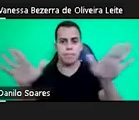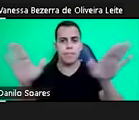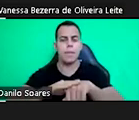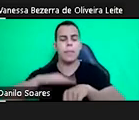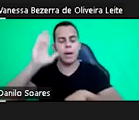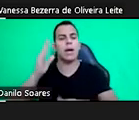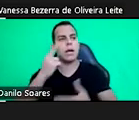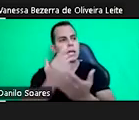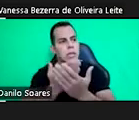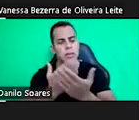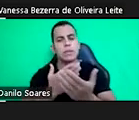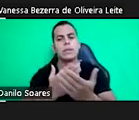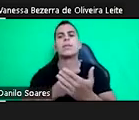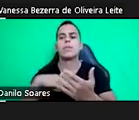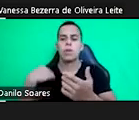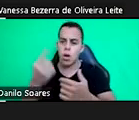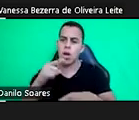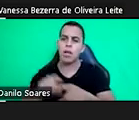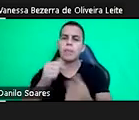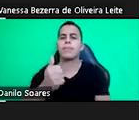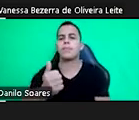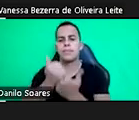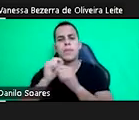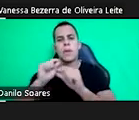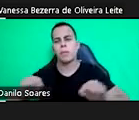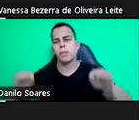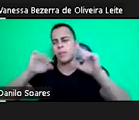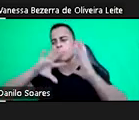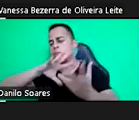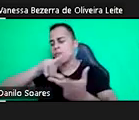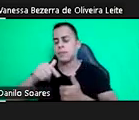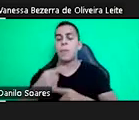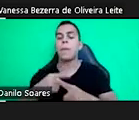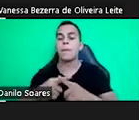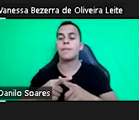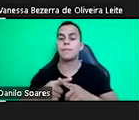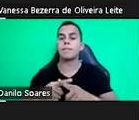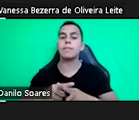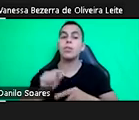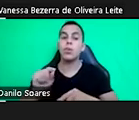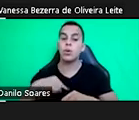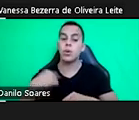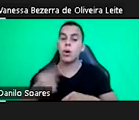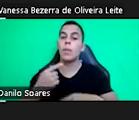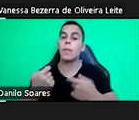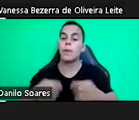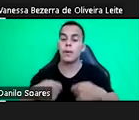vários consórcios internacionais, porque o que, que a gente precisa